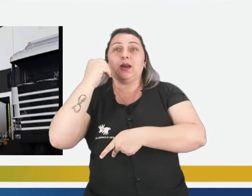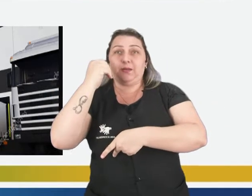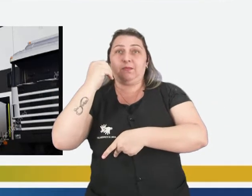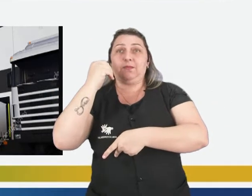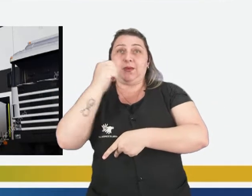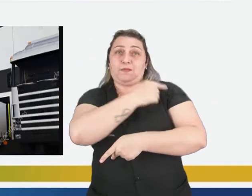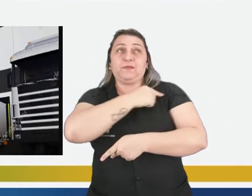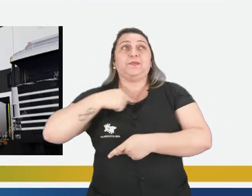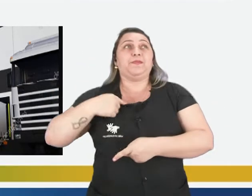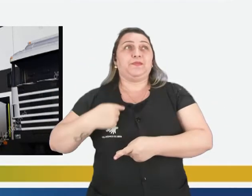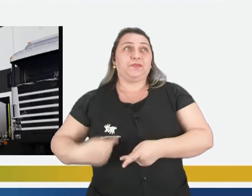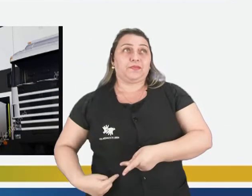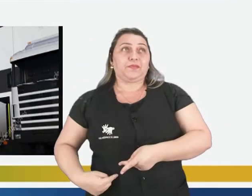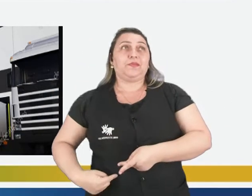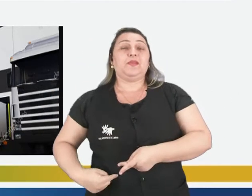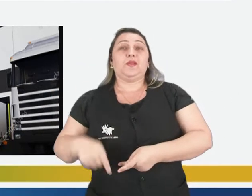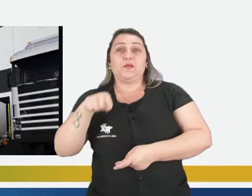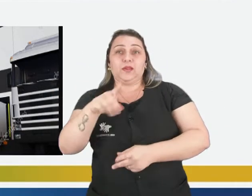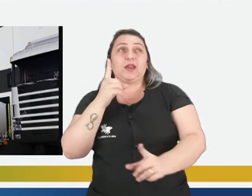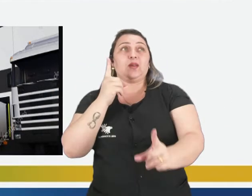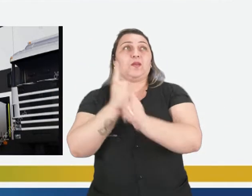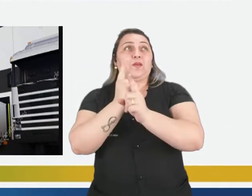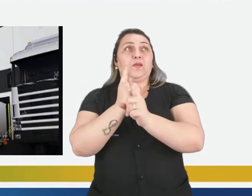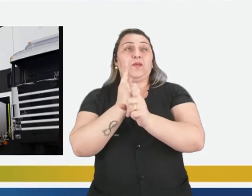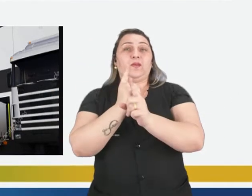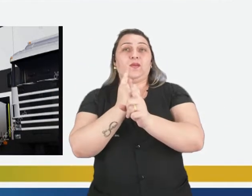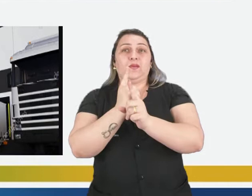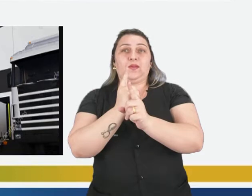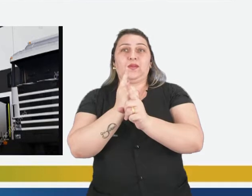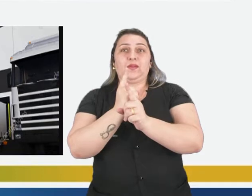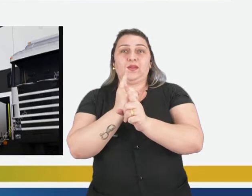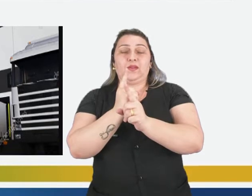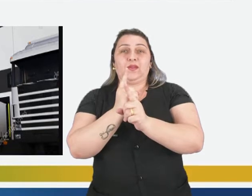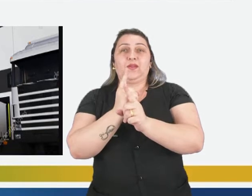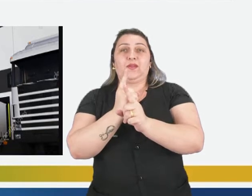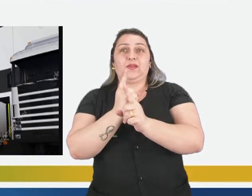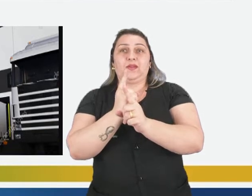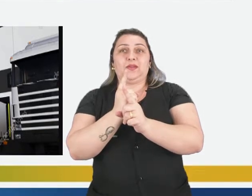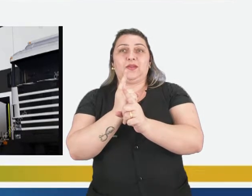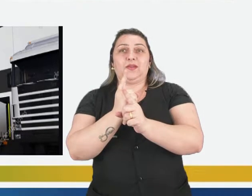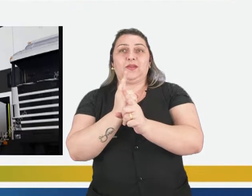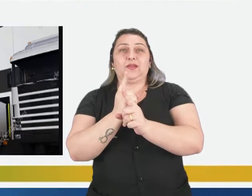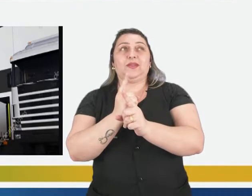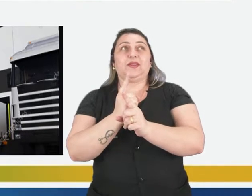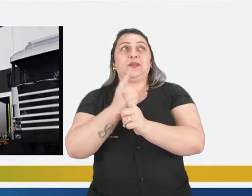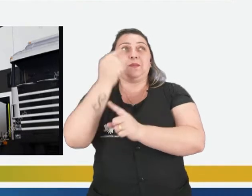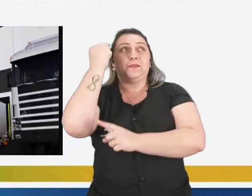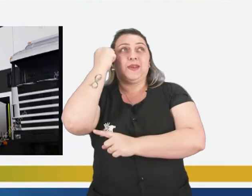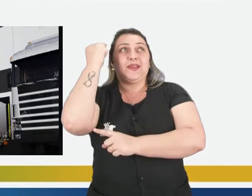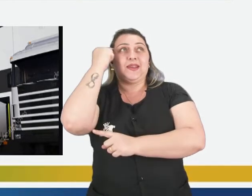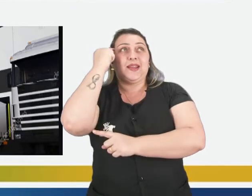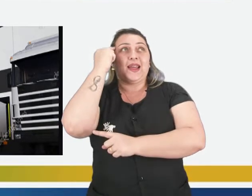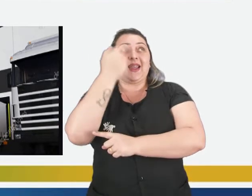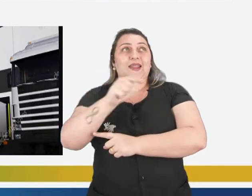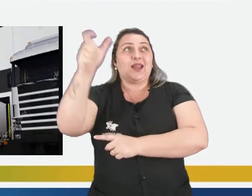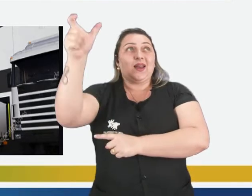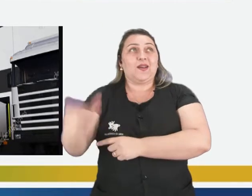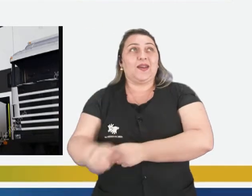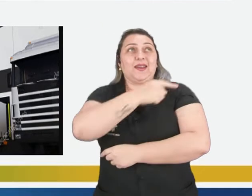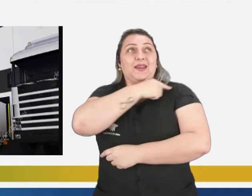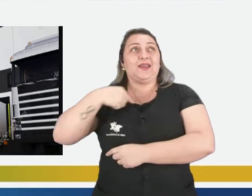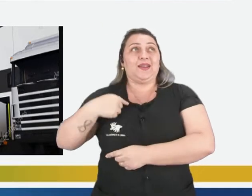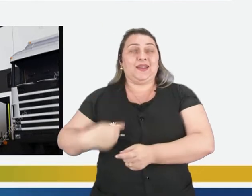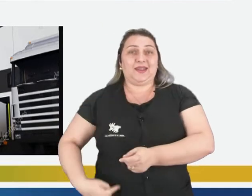in China. Em todo canto você encontra produtos da China, até mesmo quando você imagina que não é chinês, quando você